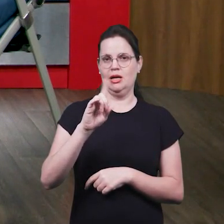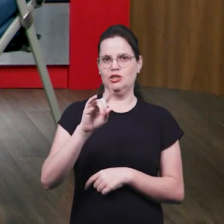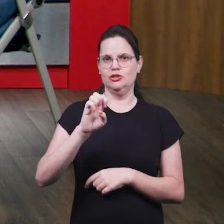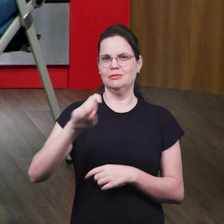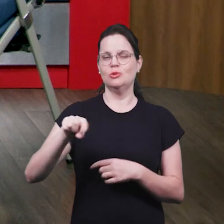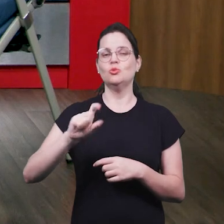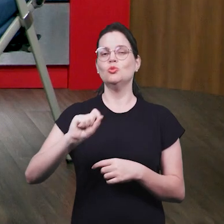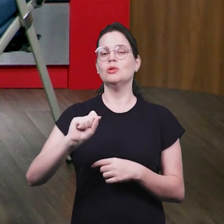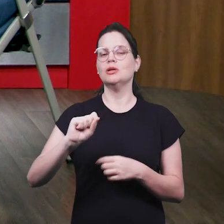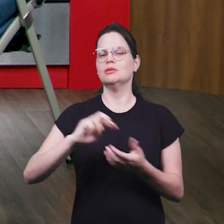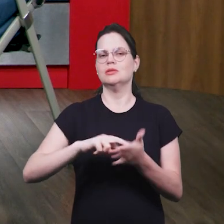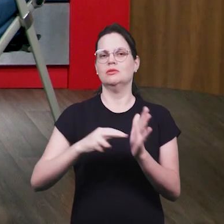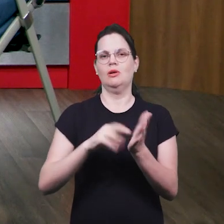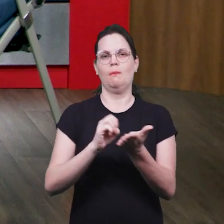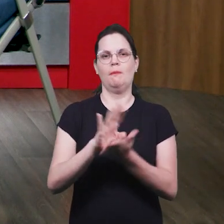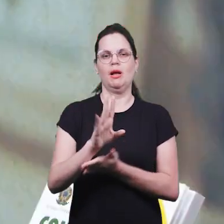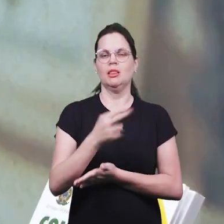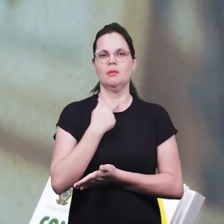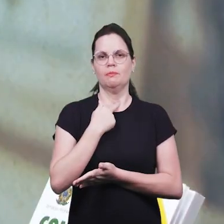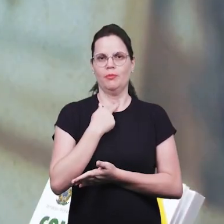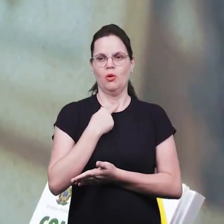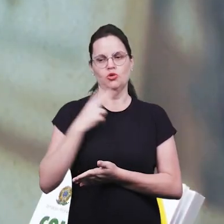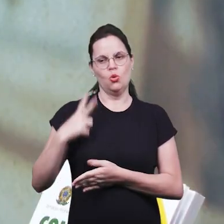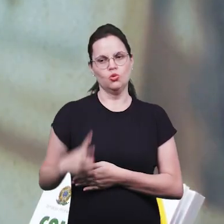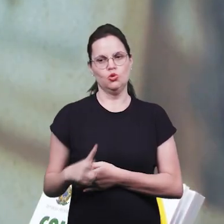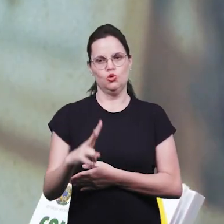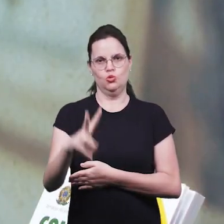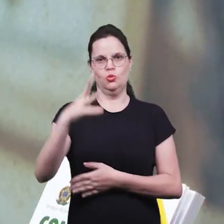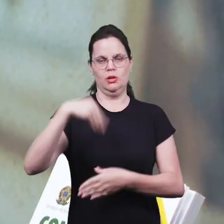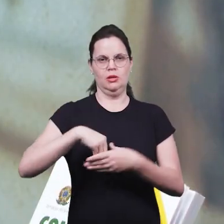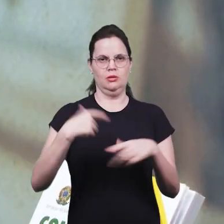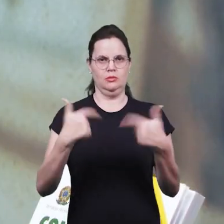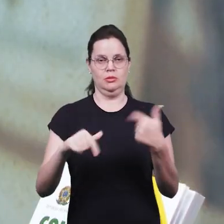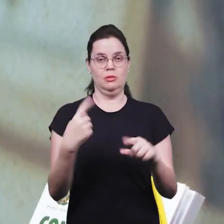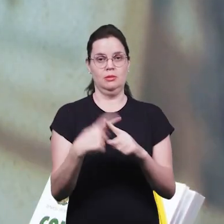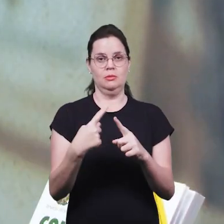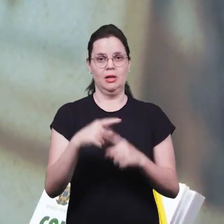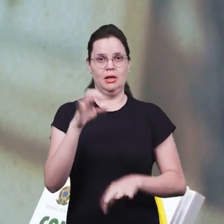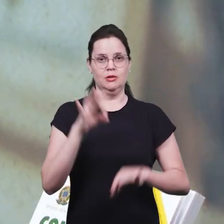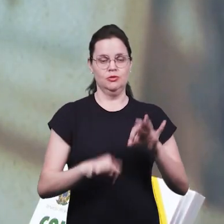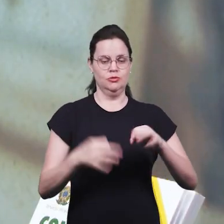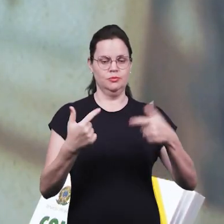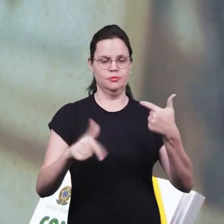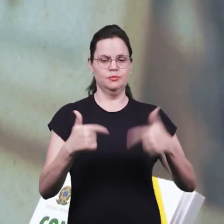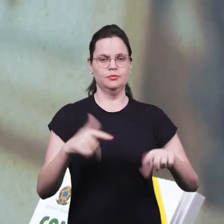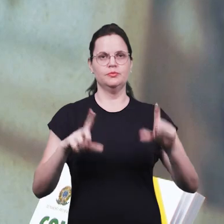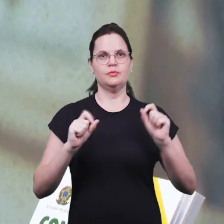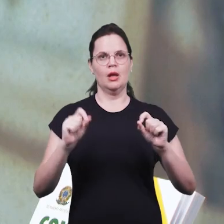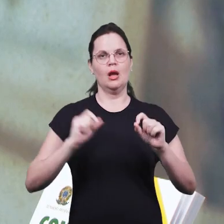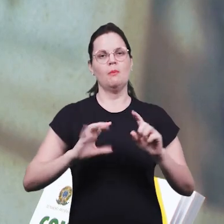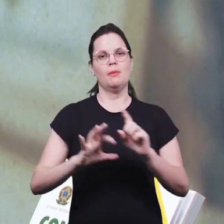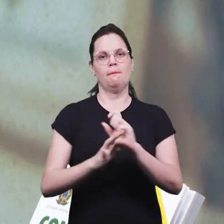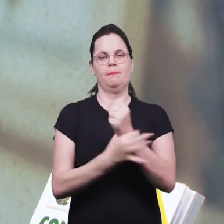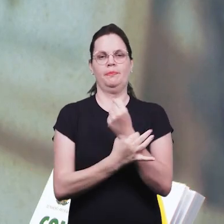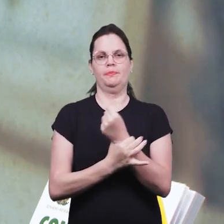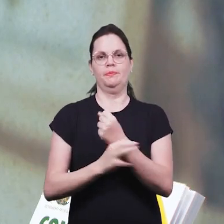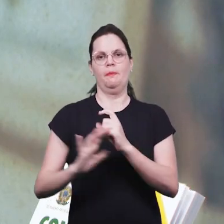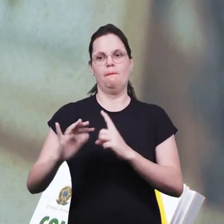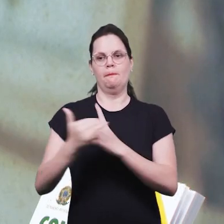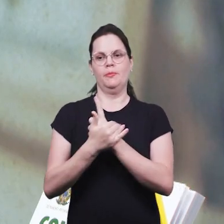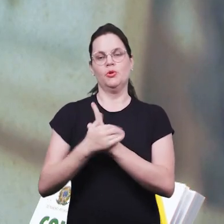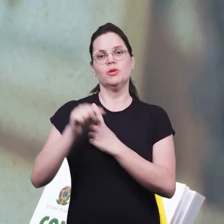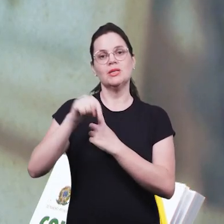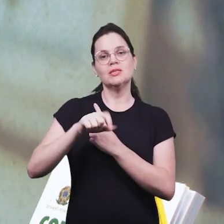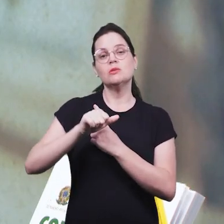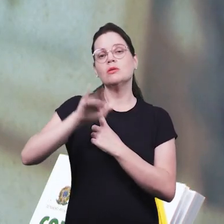sobre essa estabilidade porque os juízes, a Justiça do Trabalho, eles tratam que é uma proteção mais para a criança